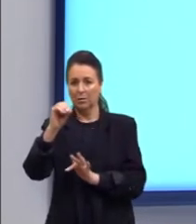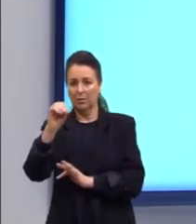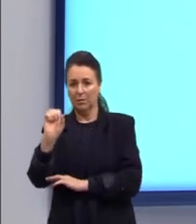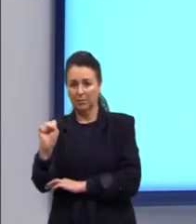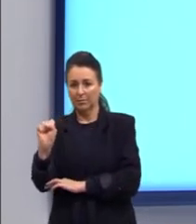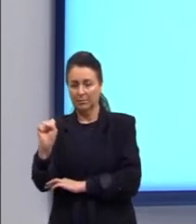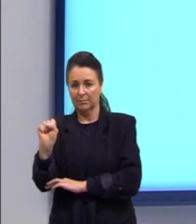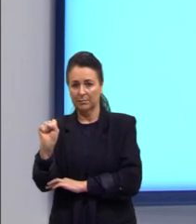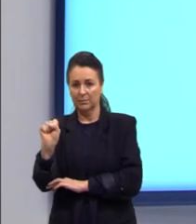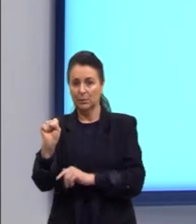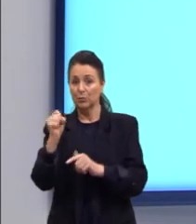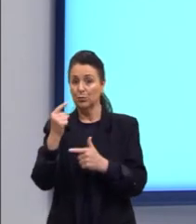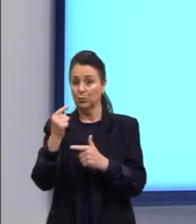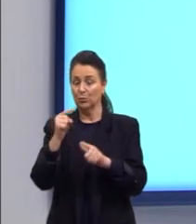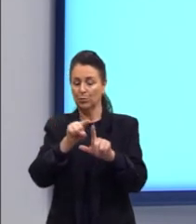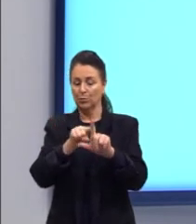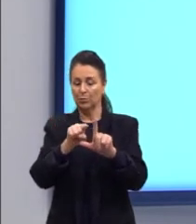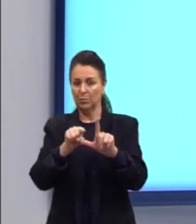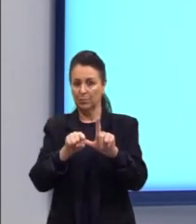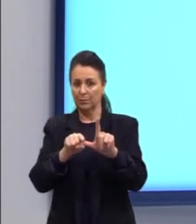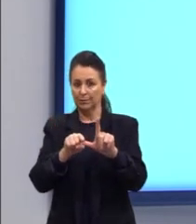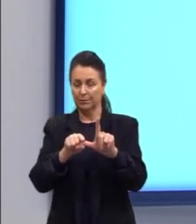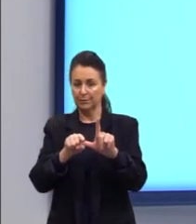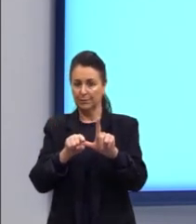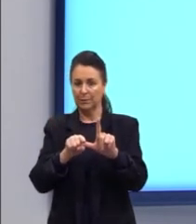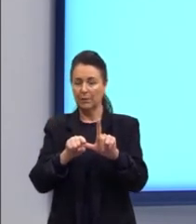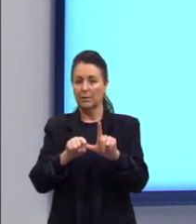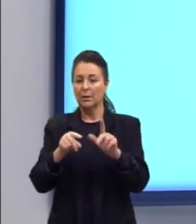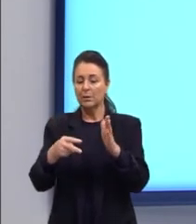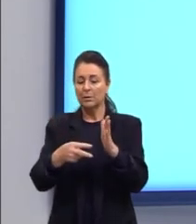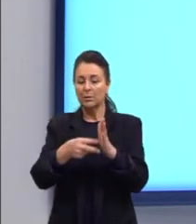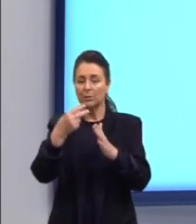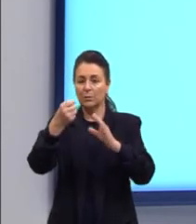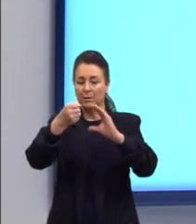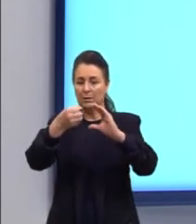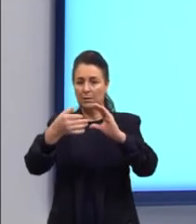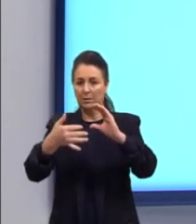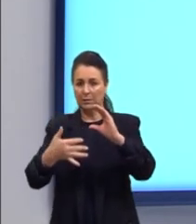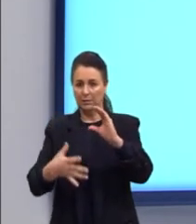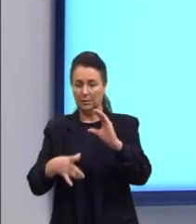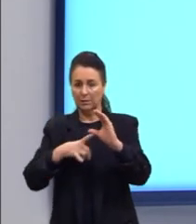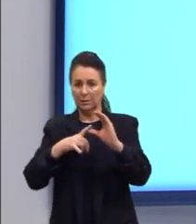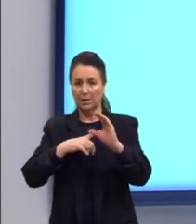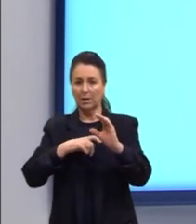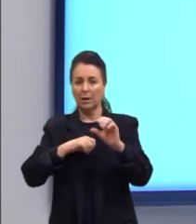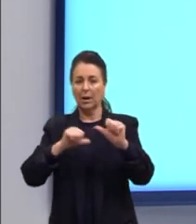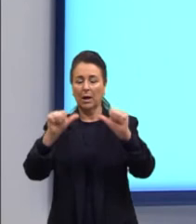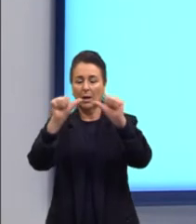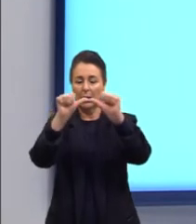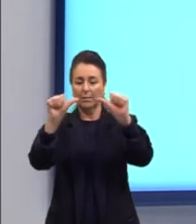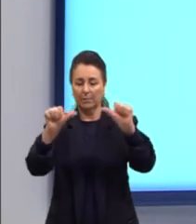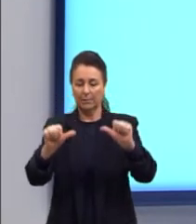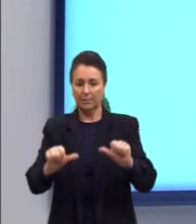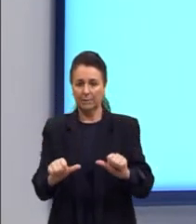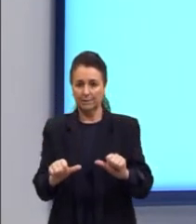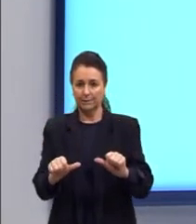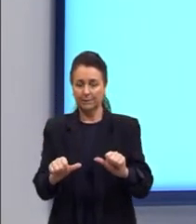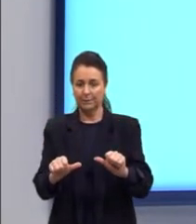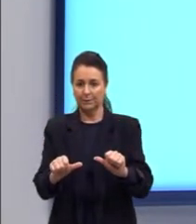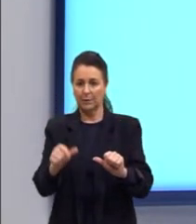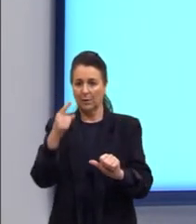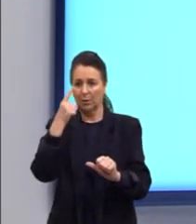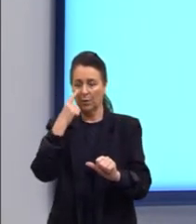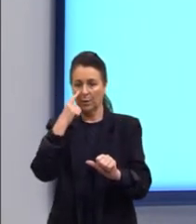cosseno de um ângulo Qual é a segunda característica nós temos a nossa imagem Lembrando que a imagem nós